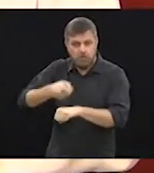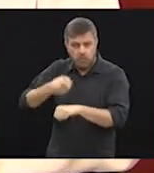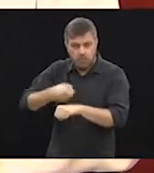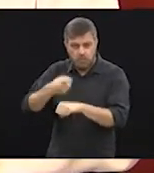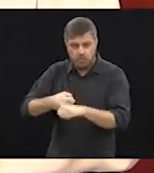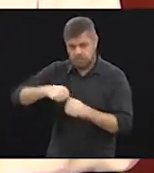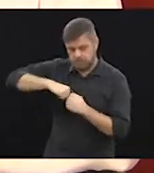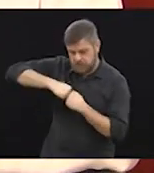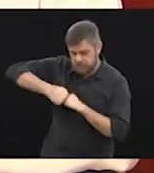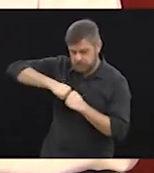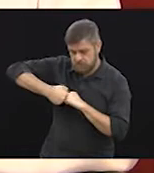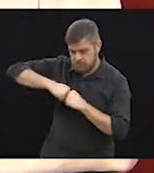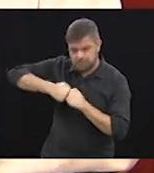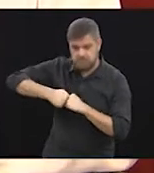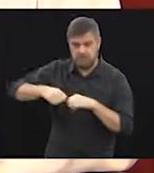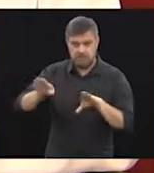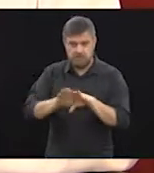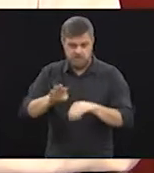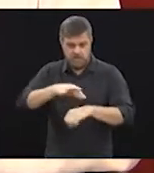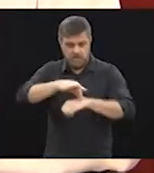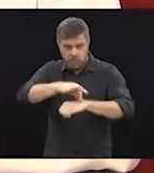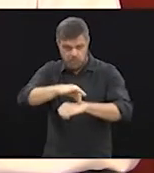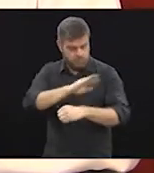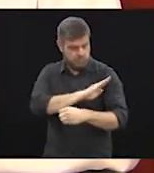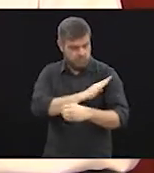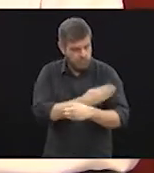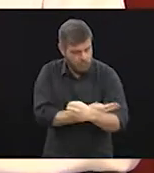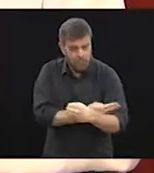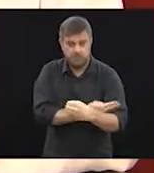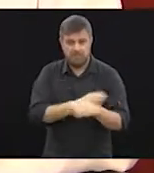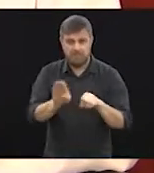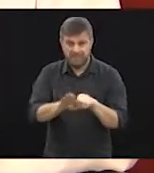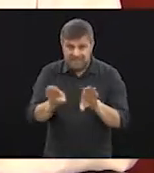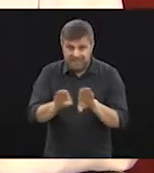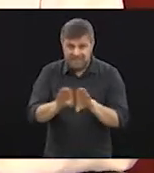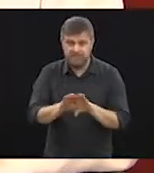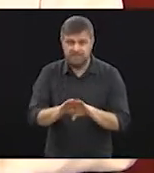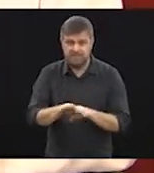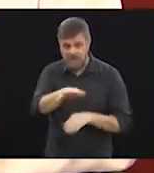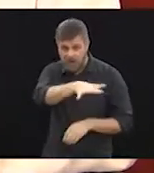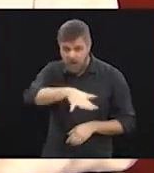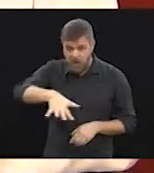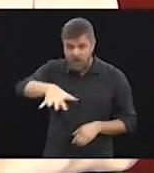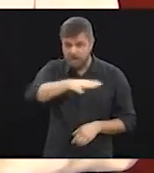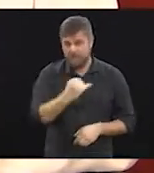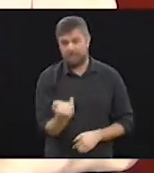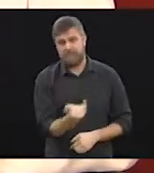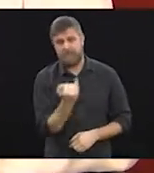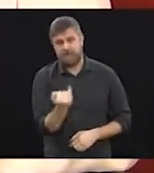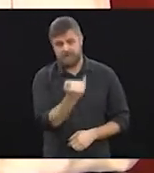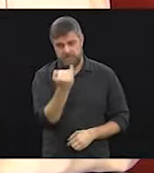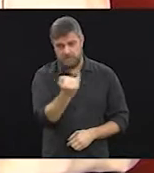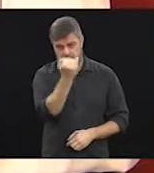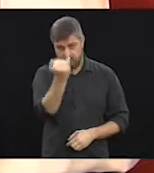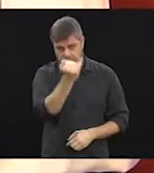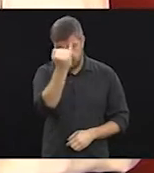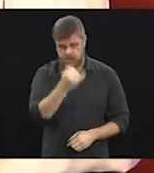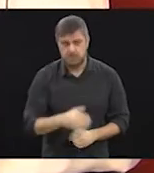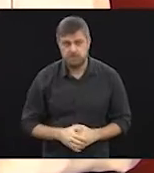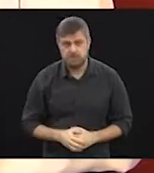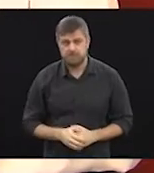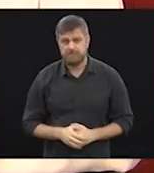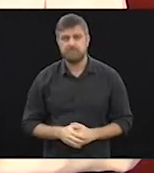as articulações, que acometem músculos, tendões, e também uma área muito importante, um subgrupo